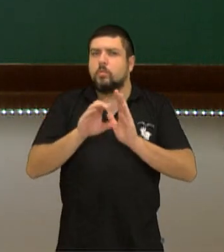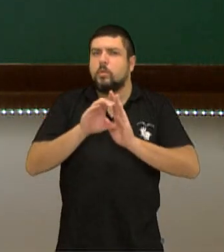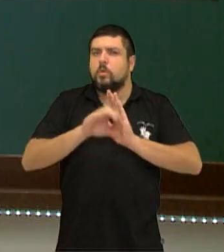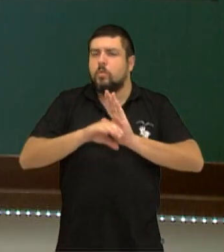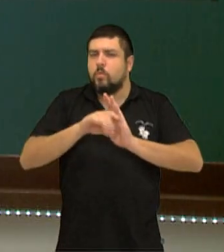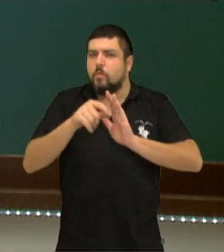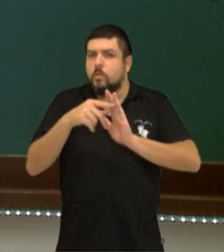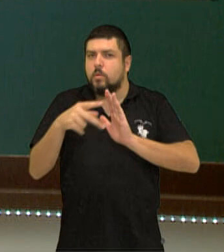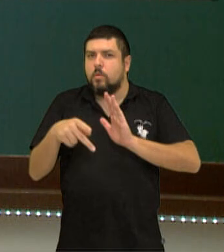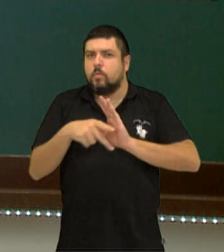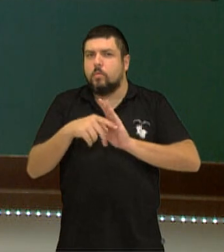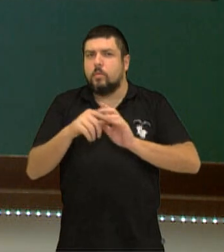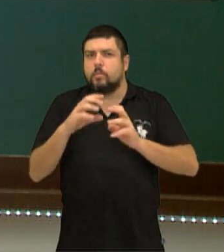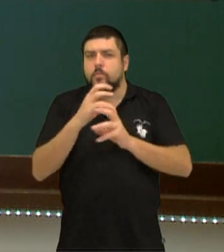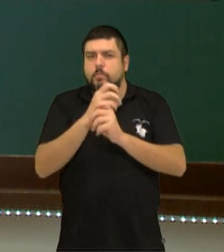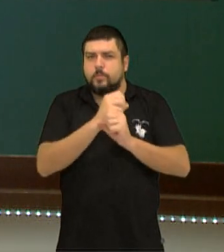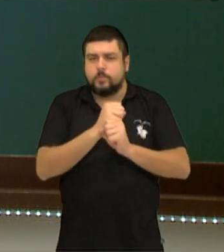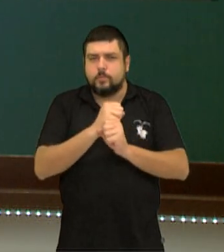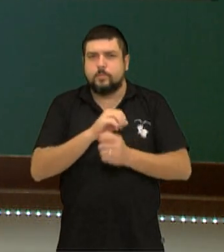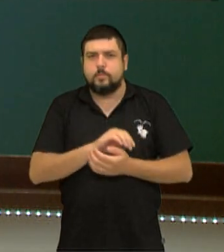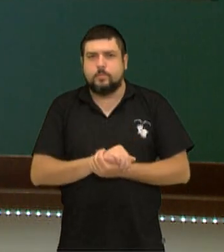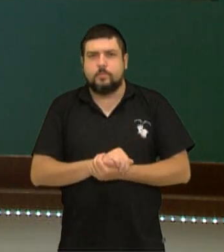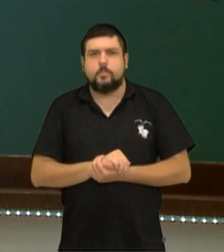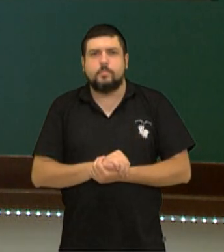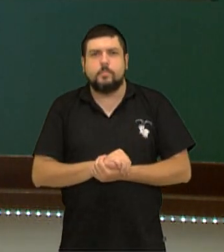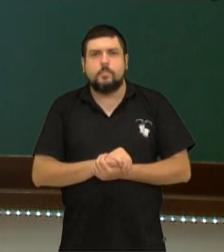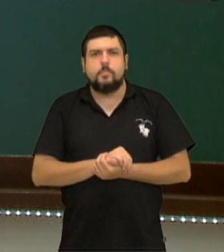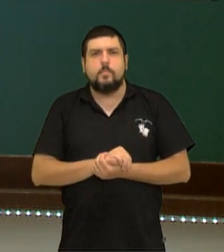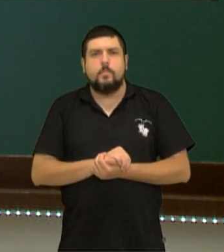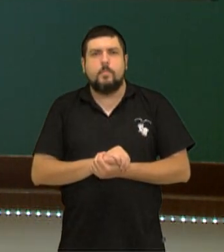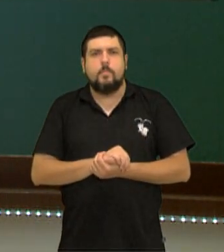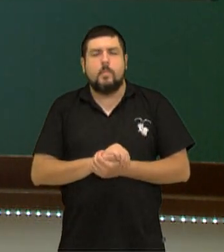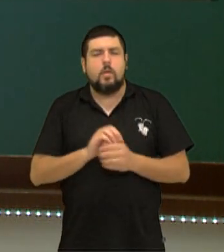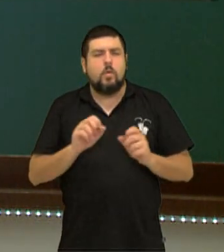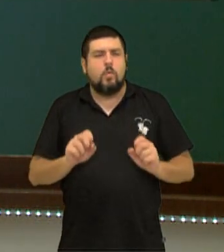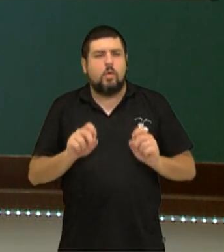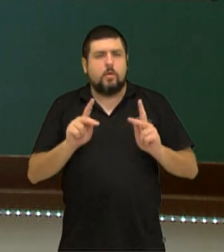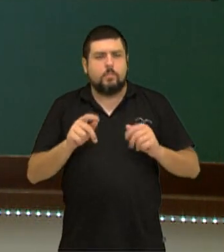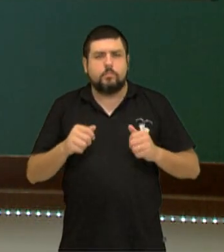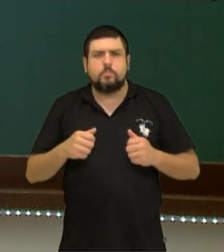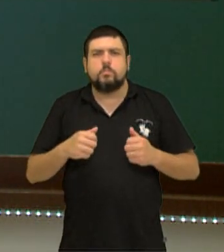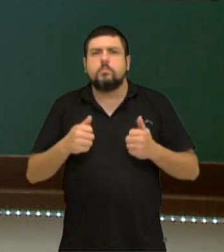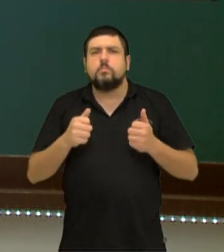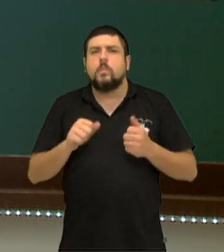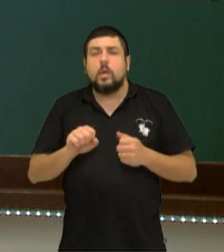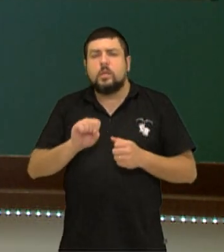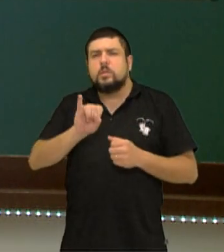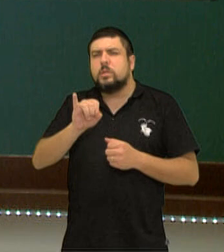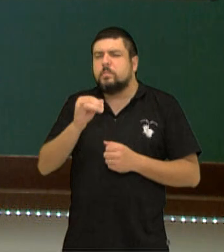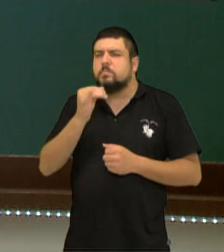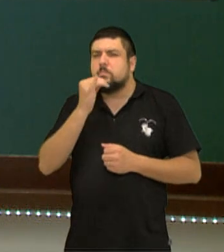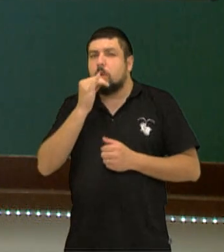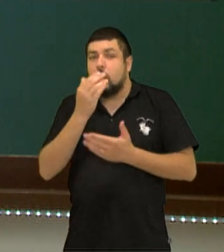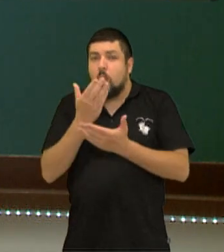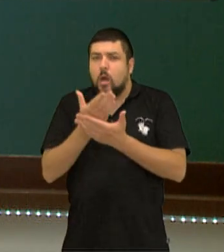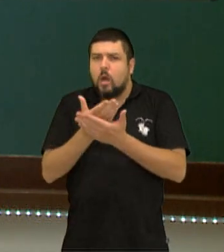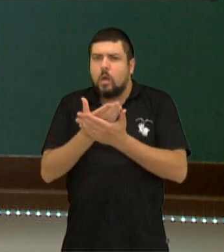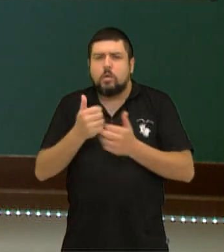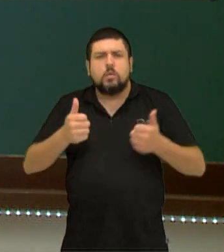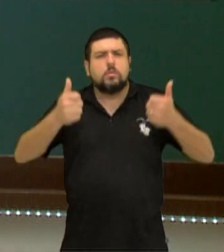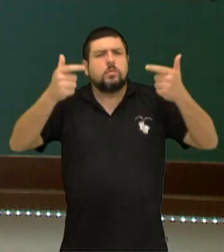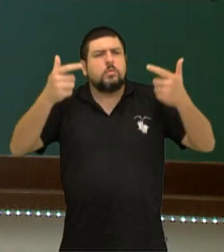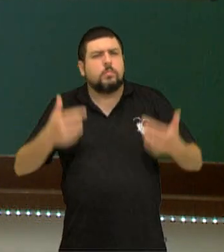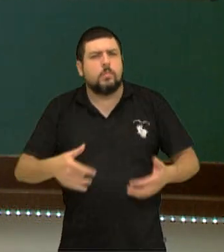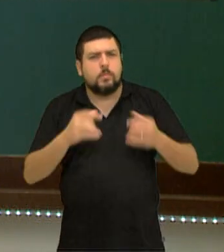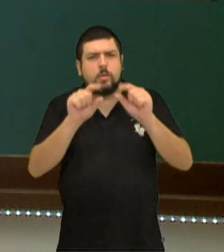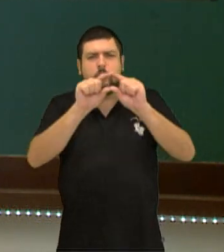às operações. Então, quando a gente fala de uma expressão numérica, nós estamos envolvendo ali, nessa